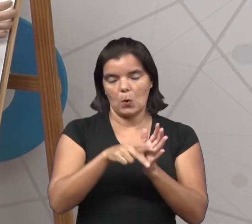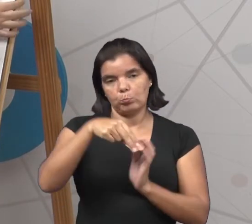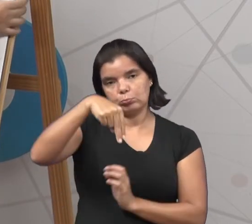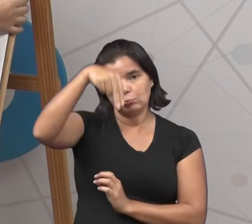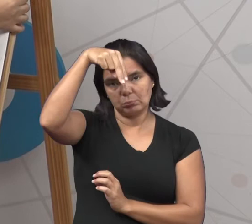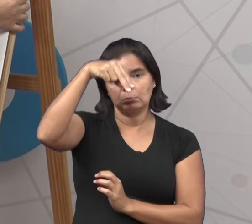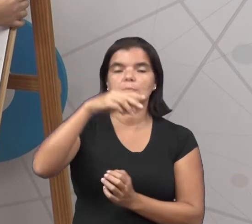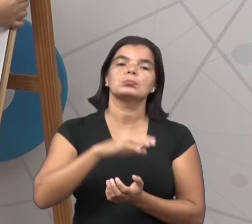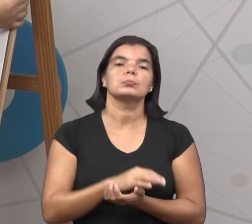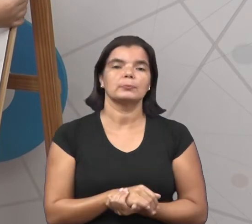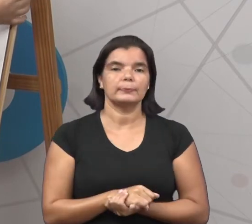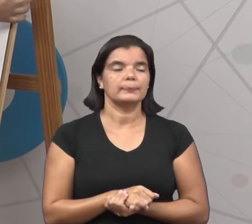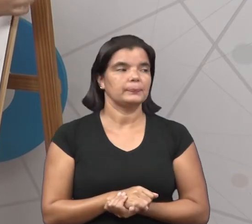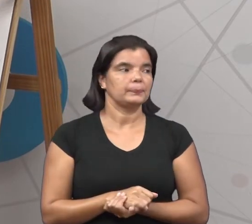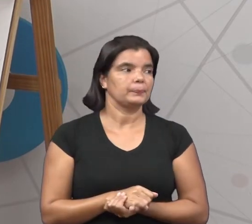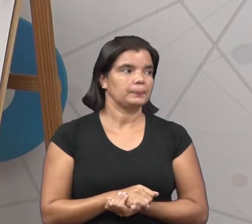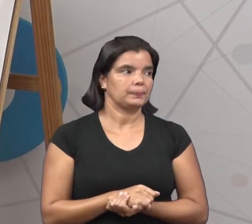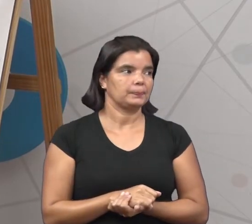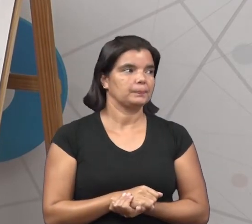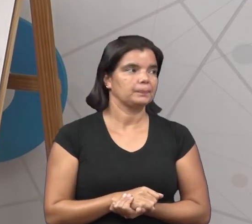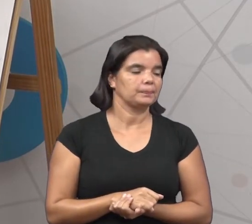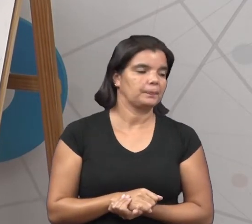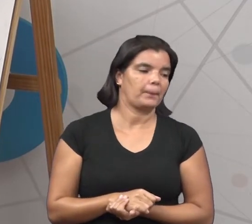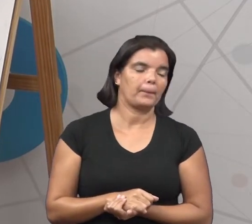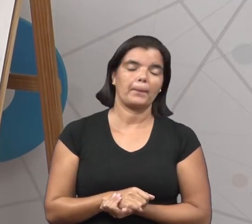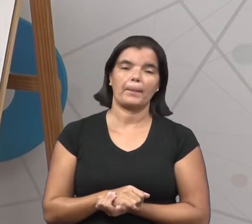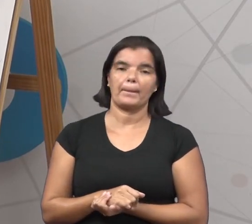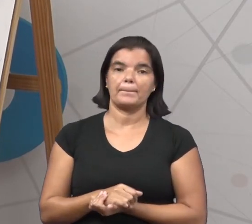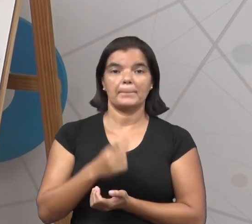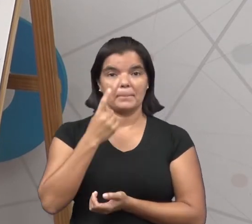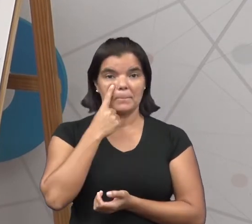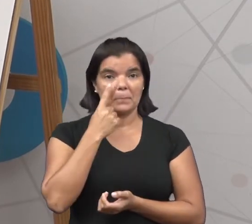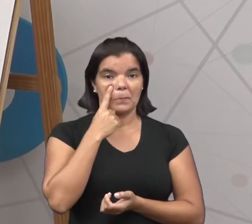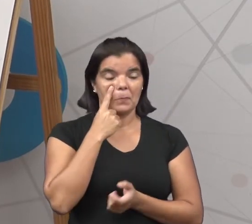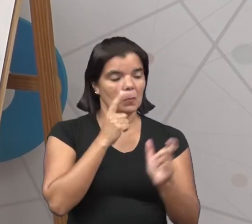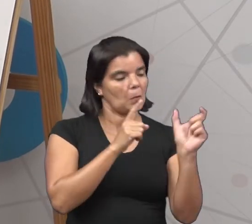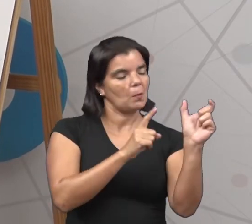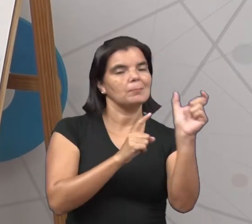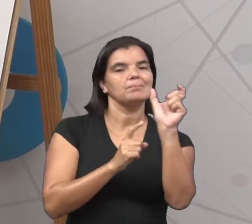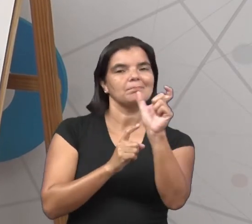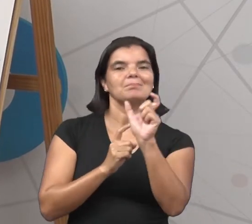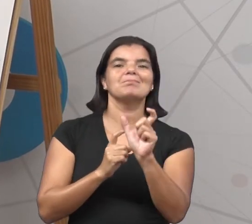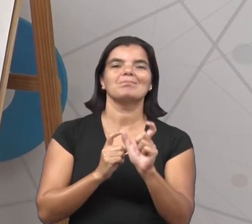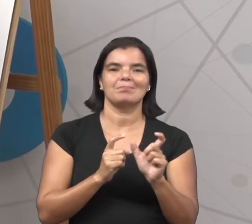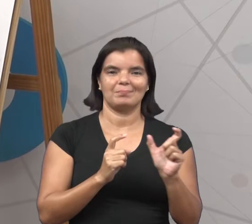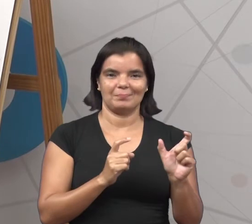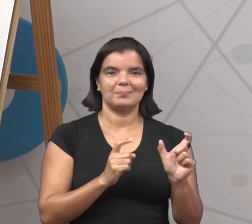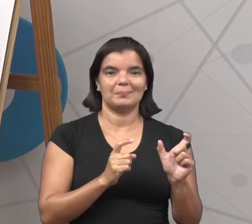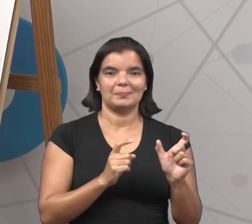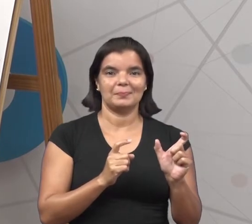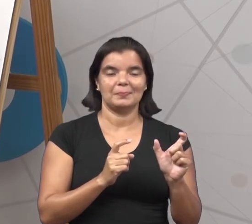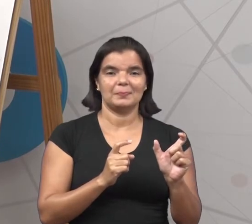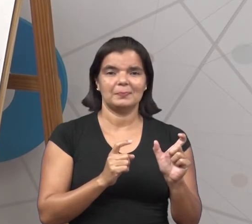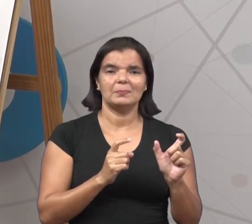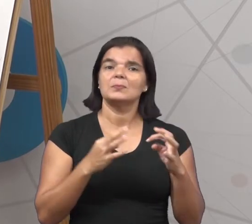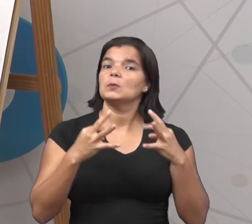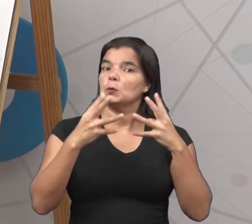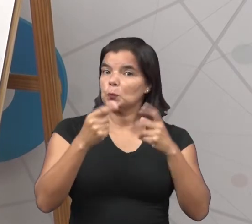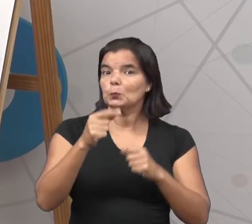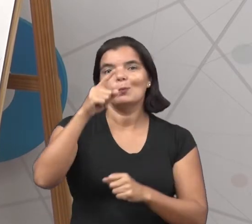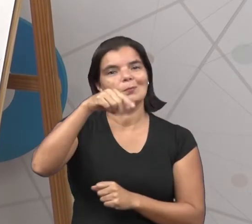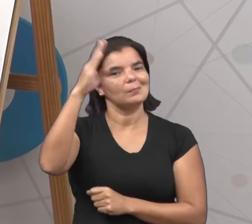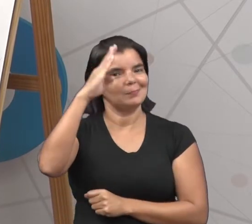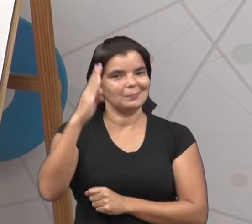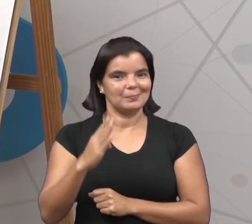ó, é aqui no Sudeste também. Olha só quantas palavras, ó. Aqui na nossa região. E tudo é